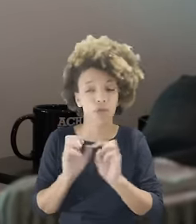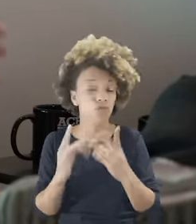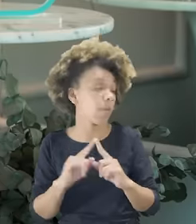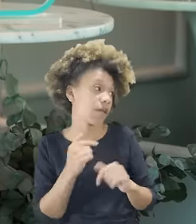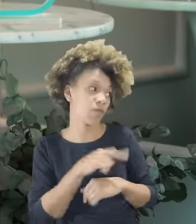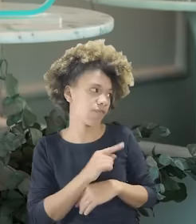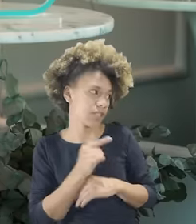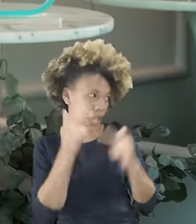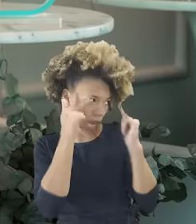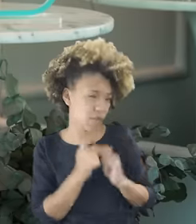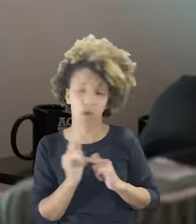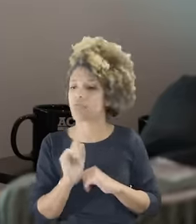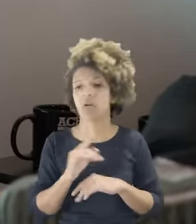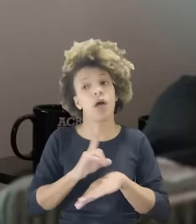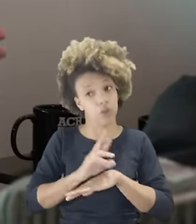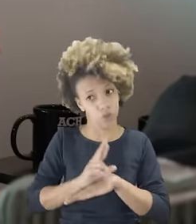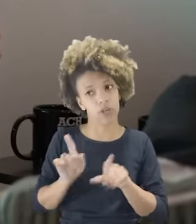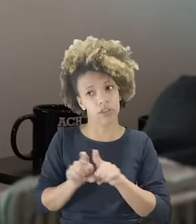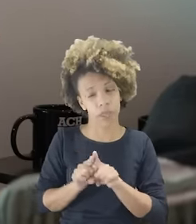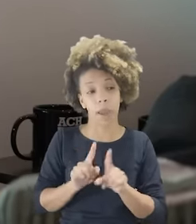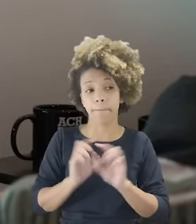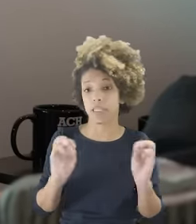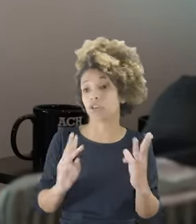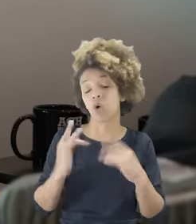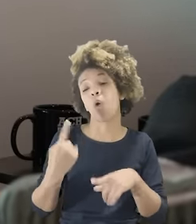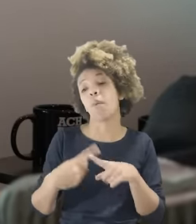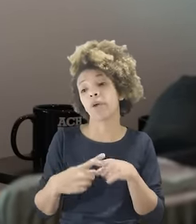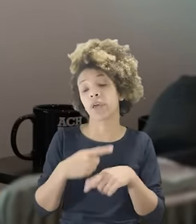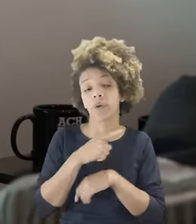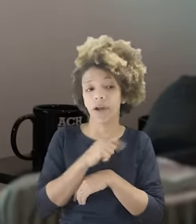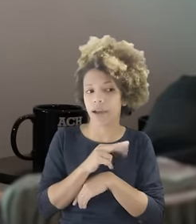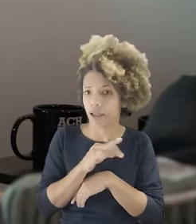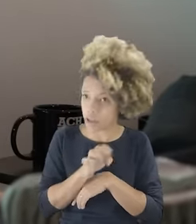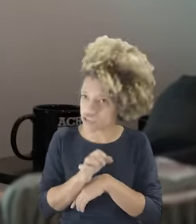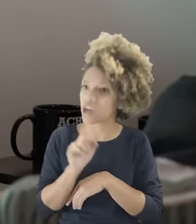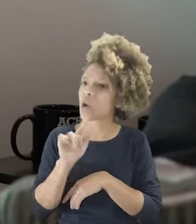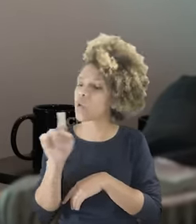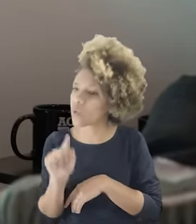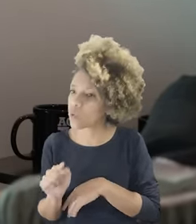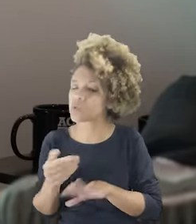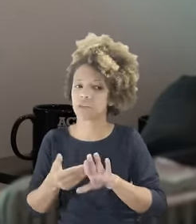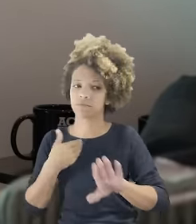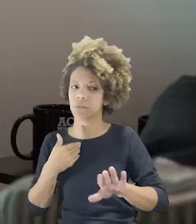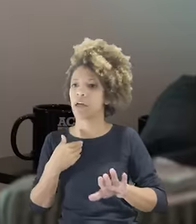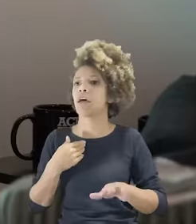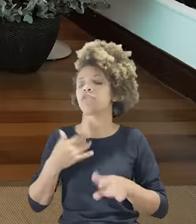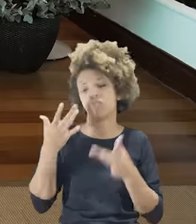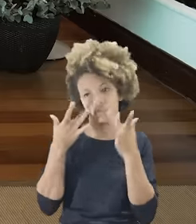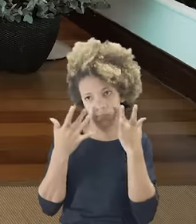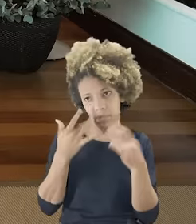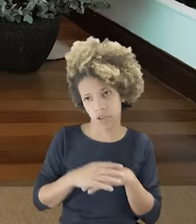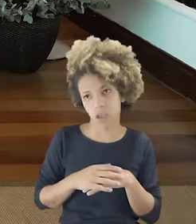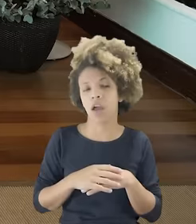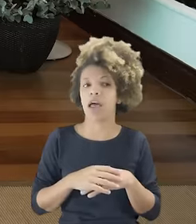ter um show mais mas não é você cara limpa não é da doutora também mas é um show não é porque assim um gratylus eu quis tirar desse lugar